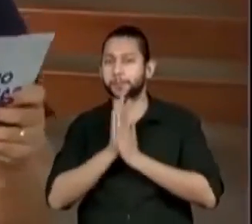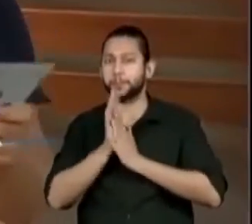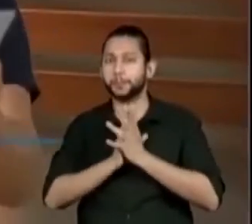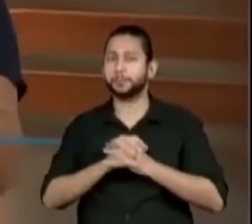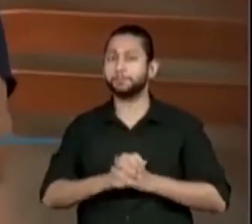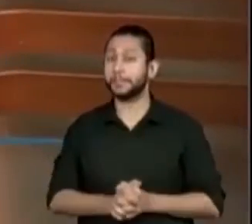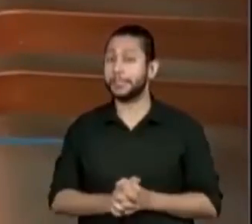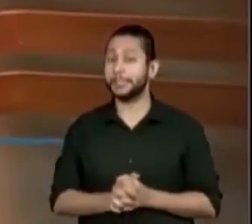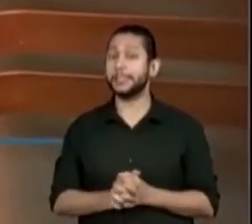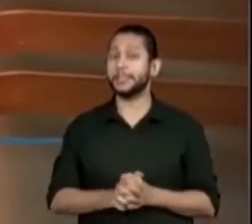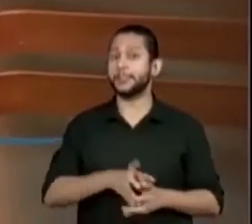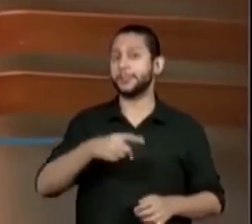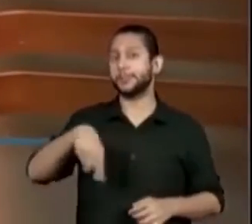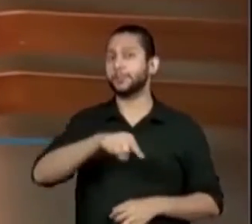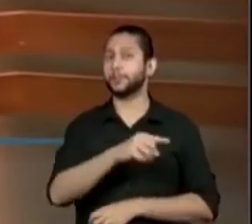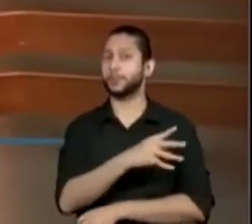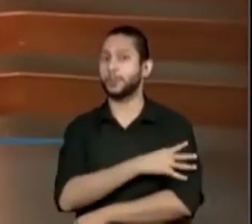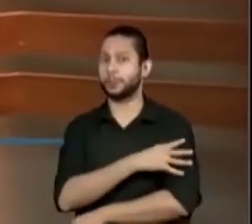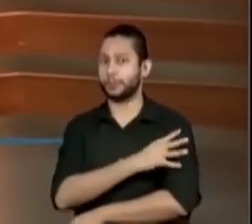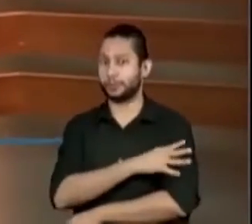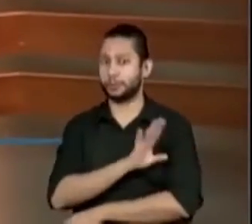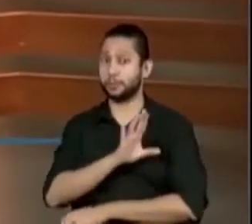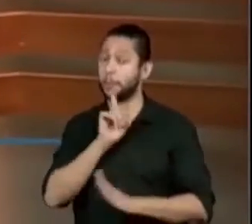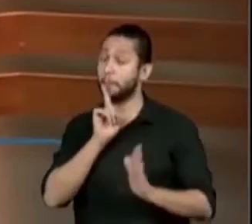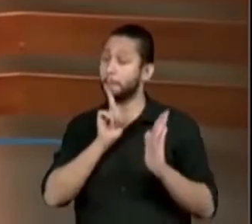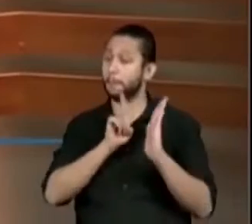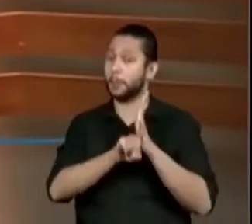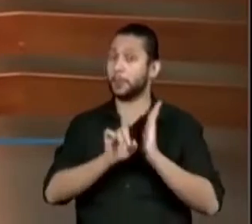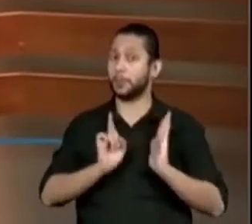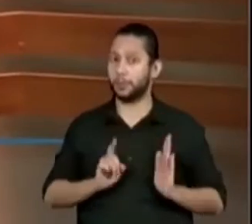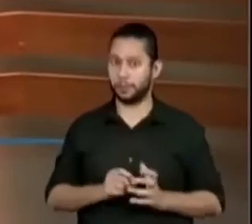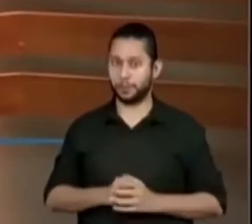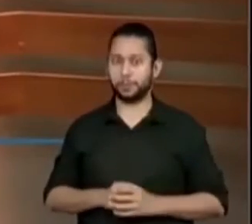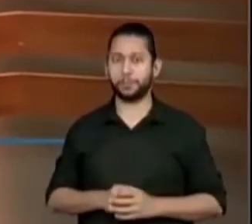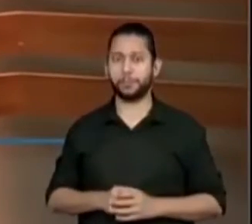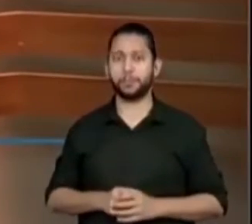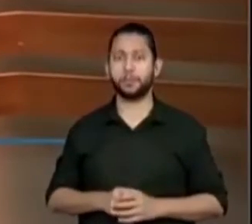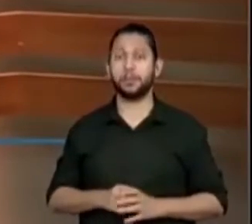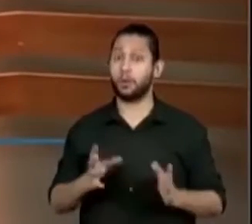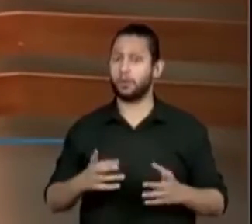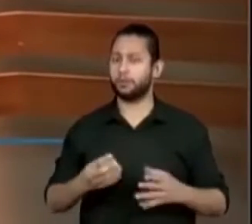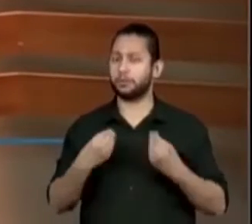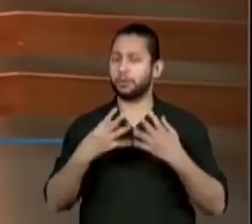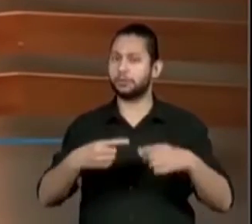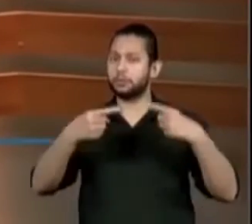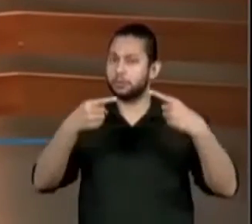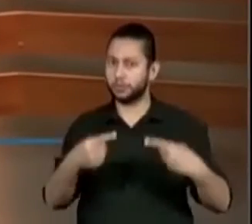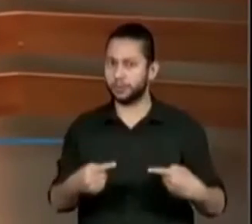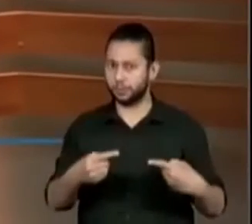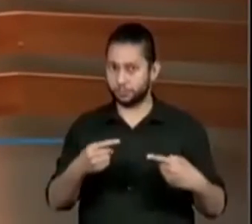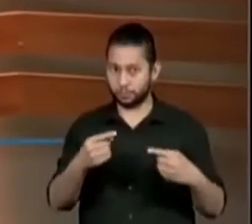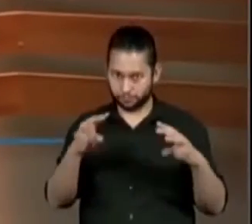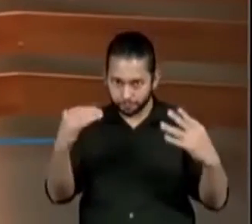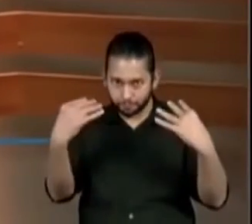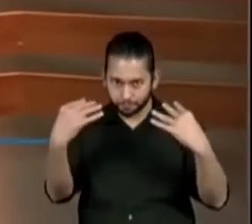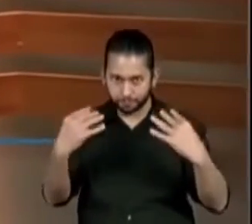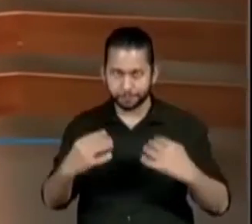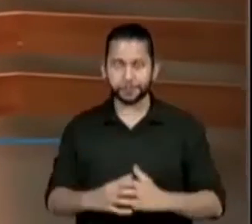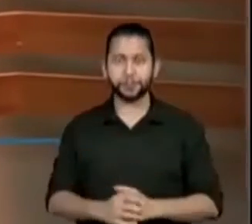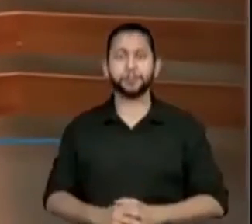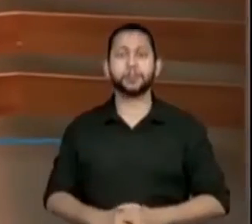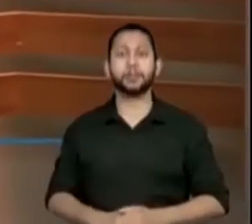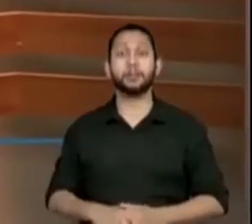ano, vem comigo. É uma pergunta. Qual é o comando? É um desafio, presta atenção. Qual